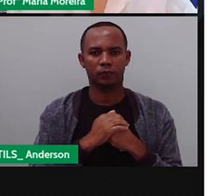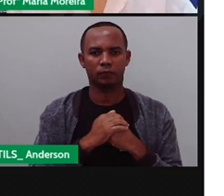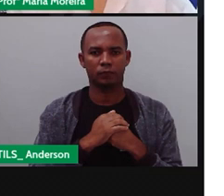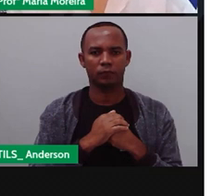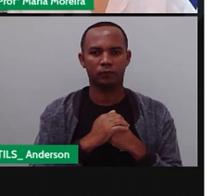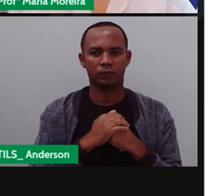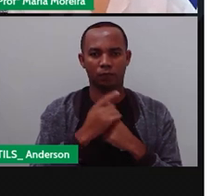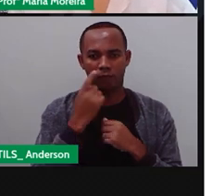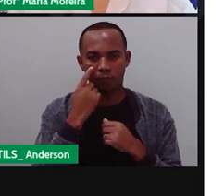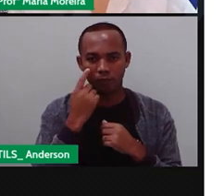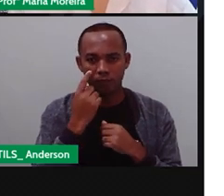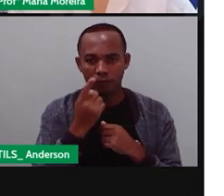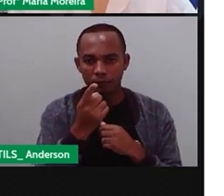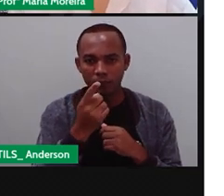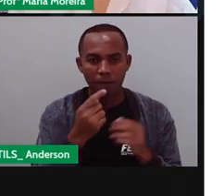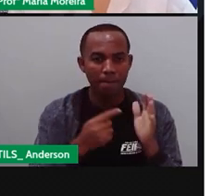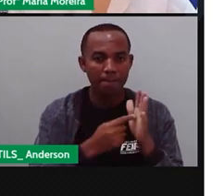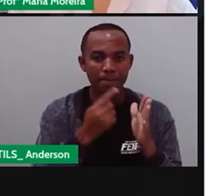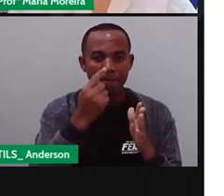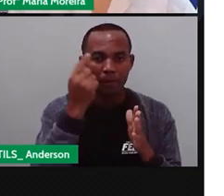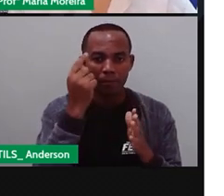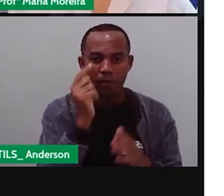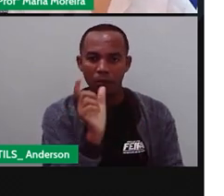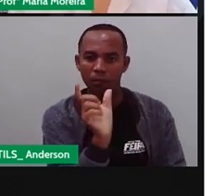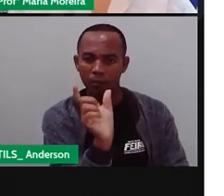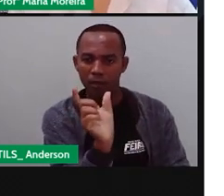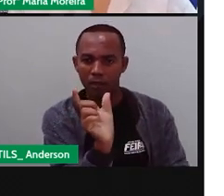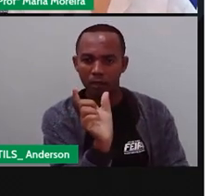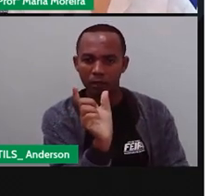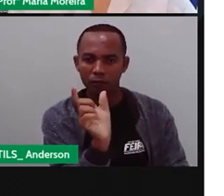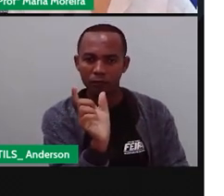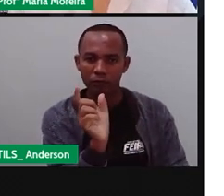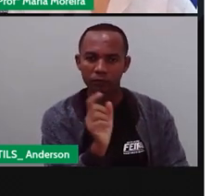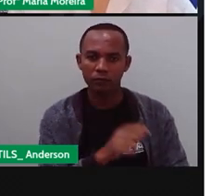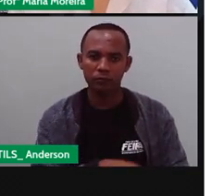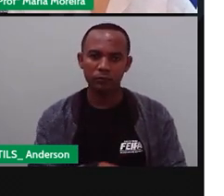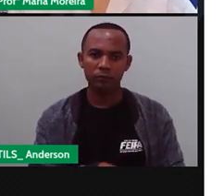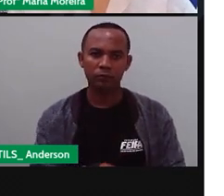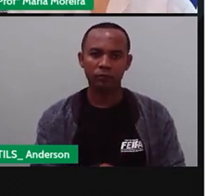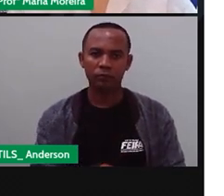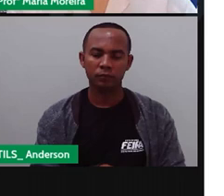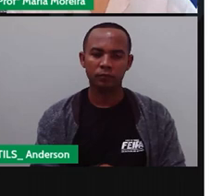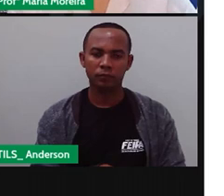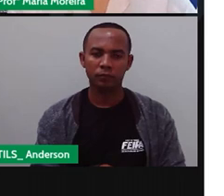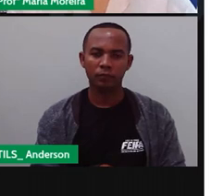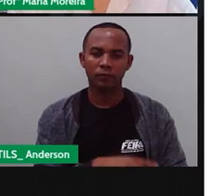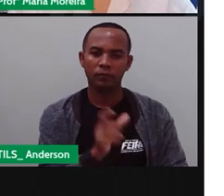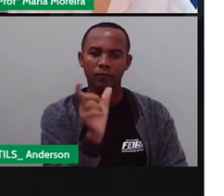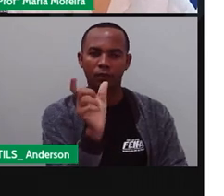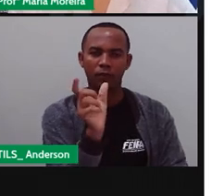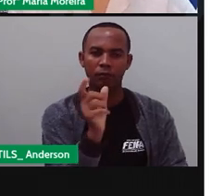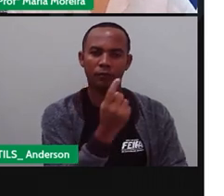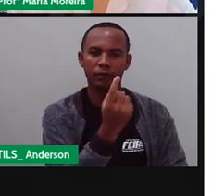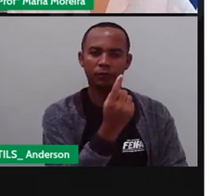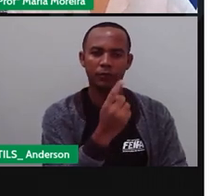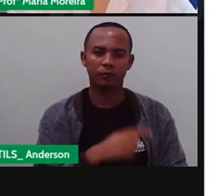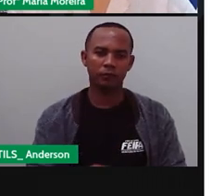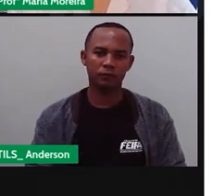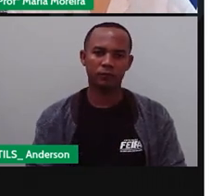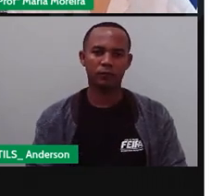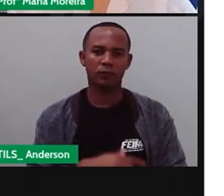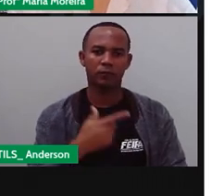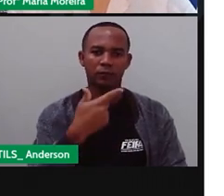E aí, olha só aqui, o primeiro parágrafo, não é isso? Olha só, primeiro e o